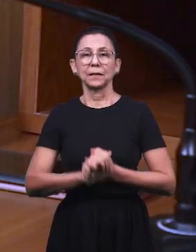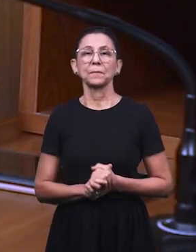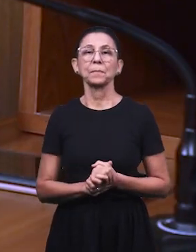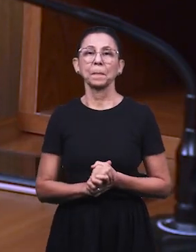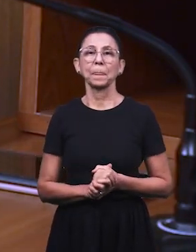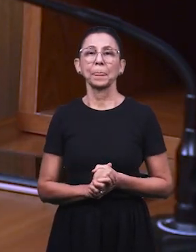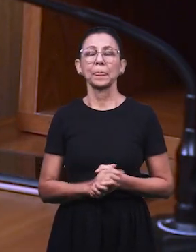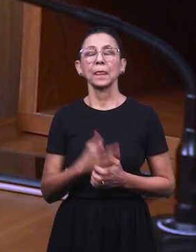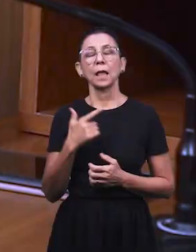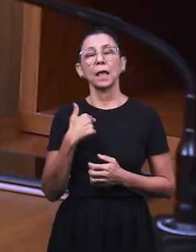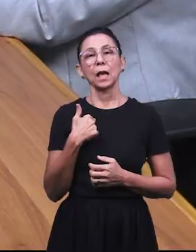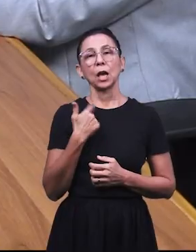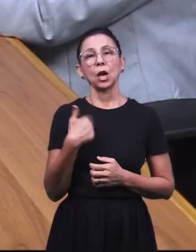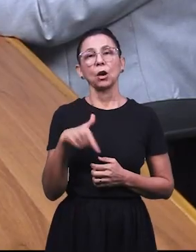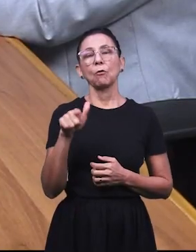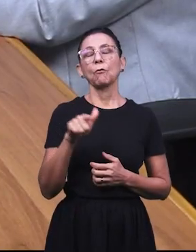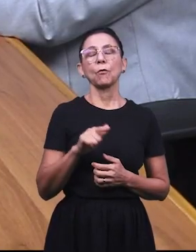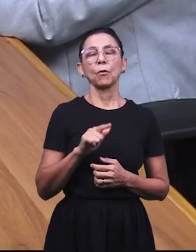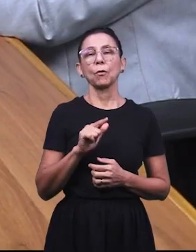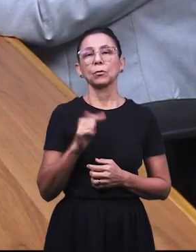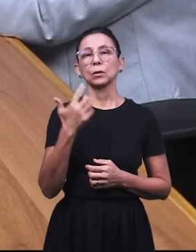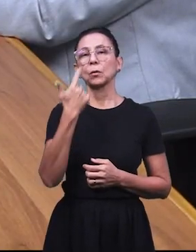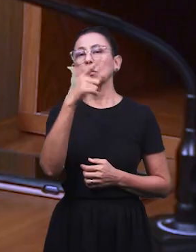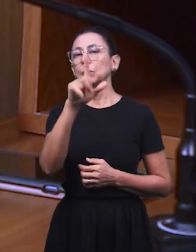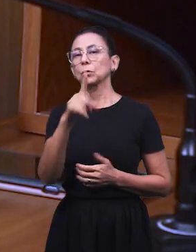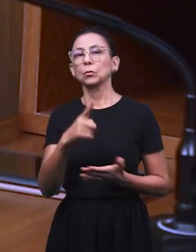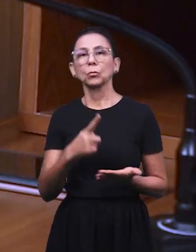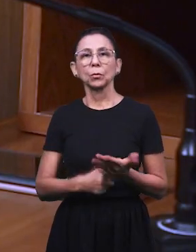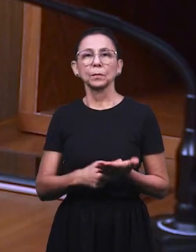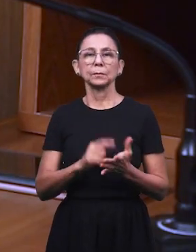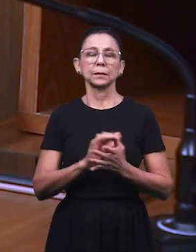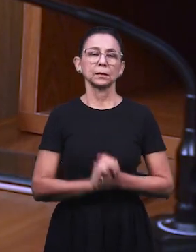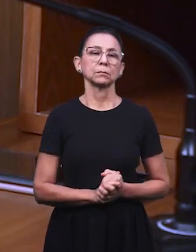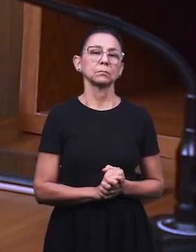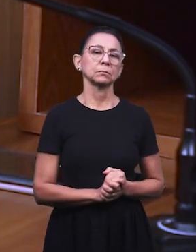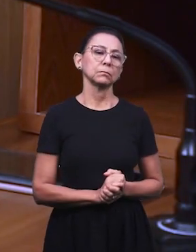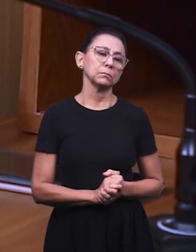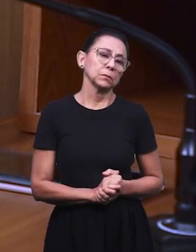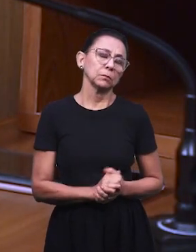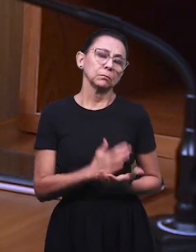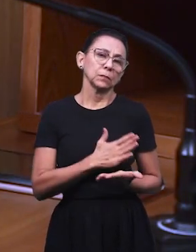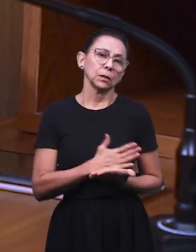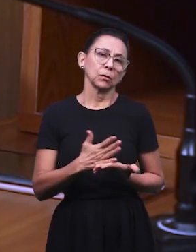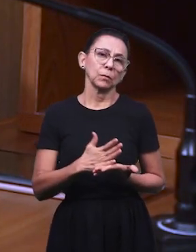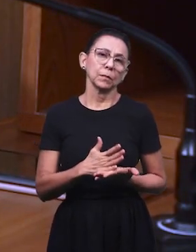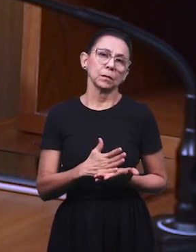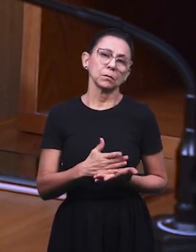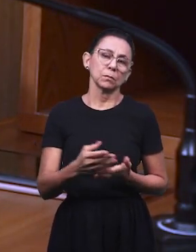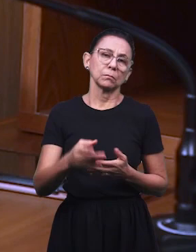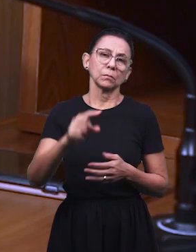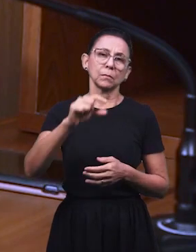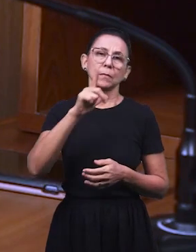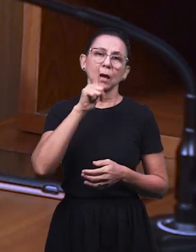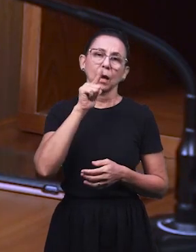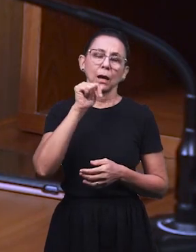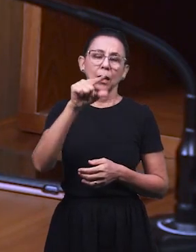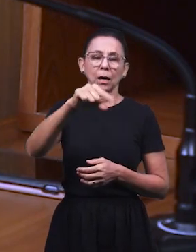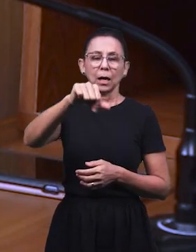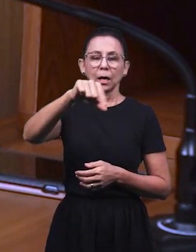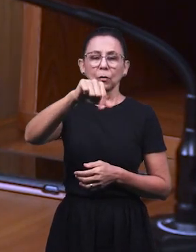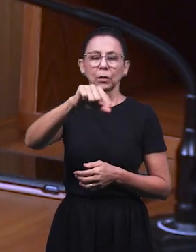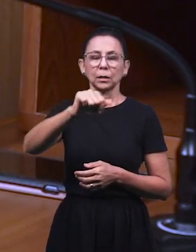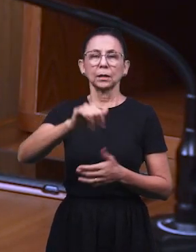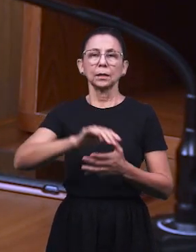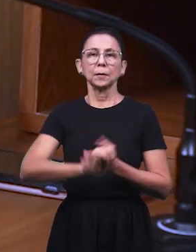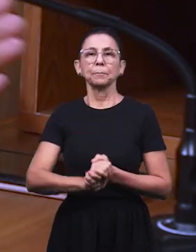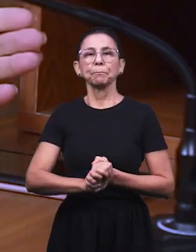eu vou maratonar. Então, o que ela fez? Ela começou a lavar louça, ouvindo, ligou a TV e ficou